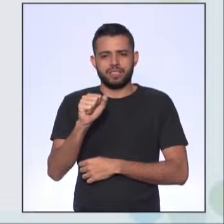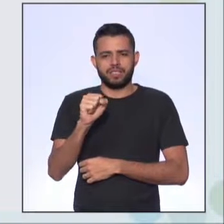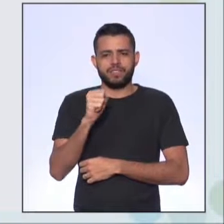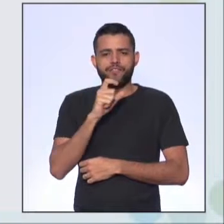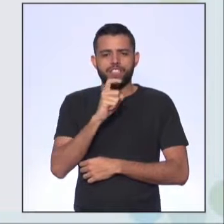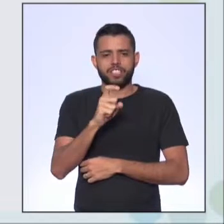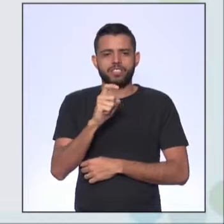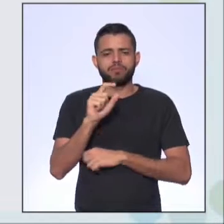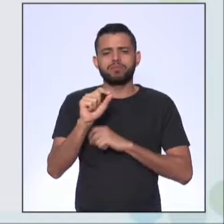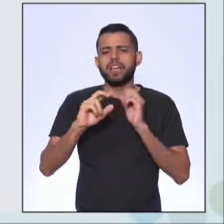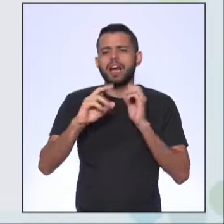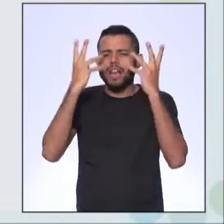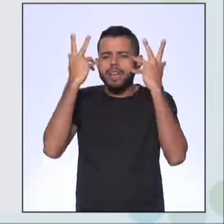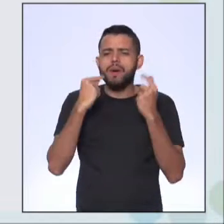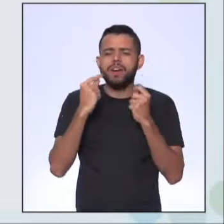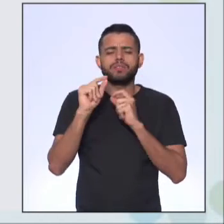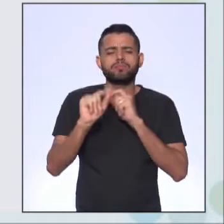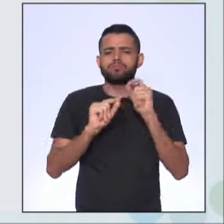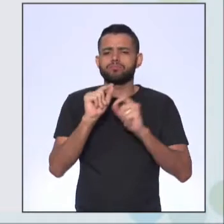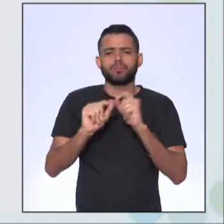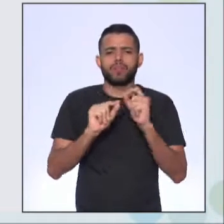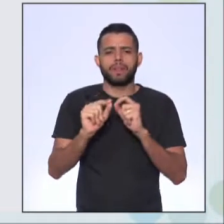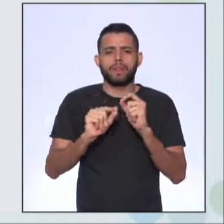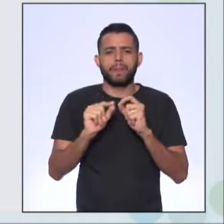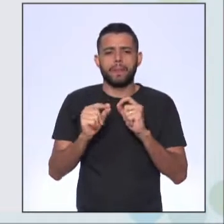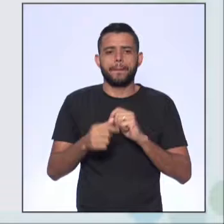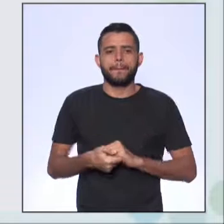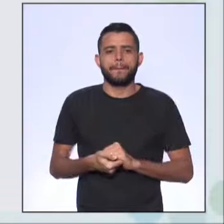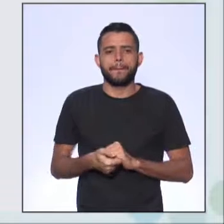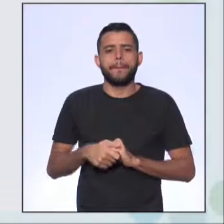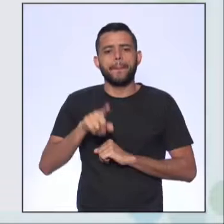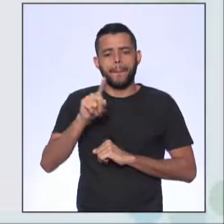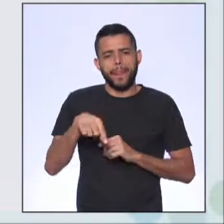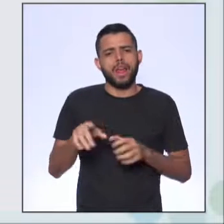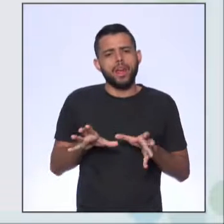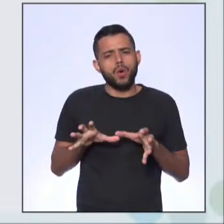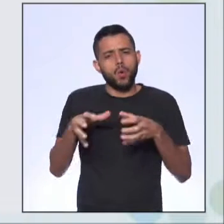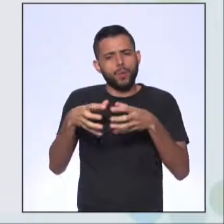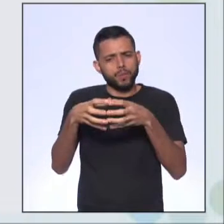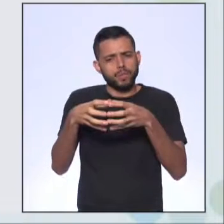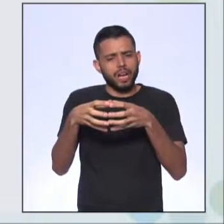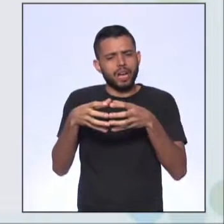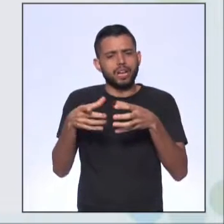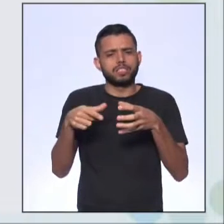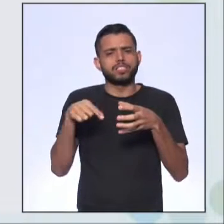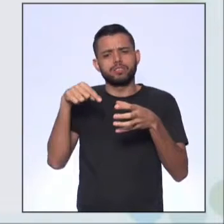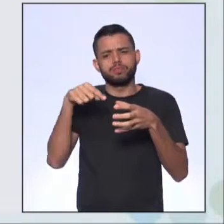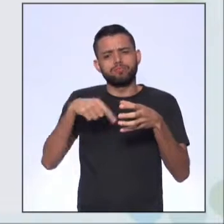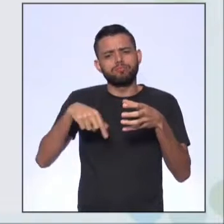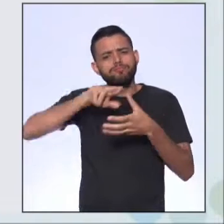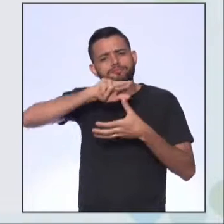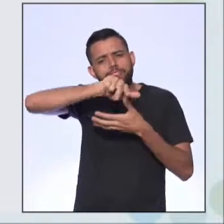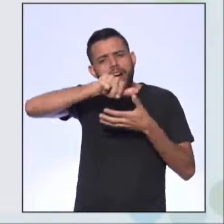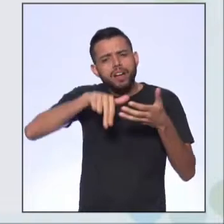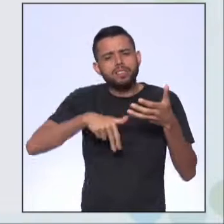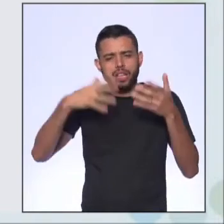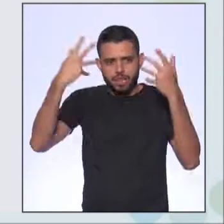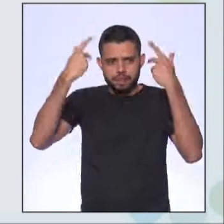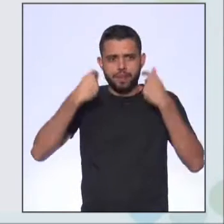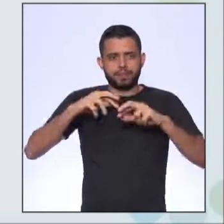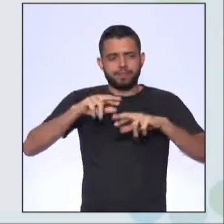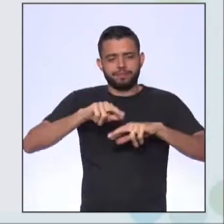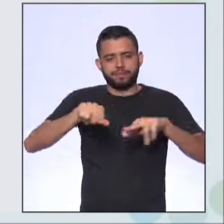animais representam? Tá? Eles representam uma comunidade e várias populações,